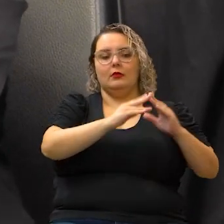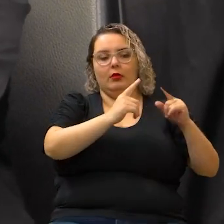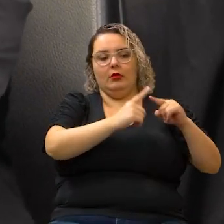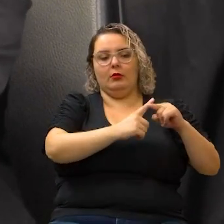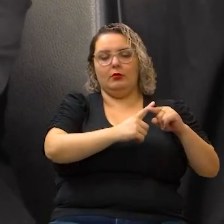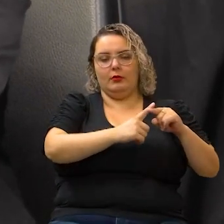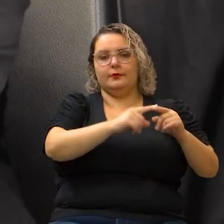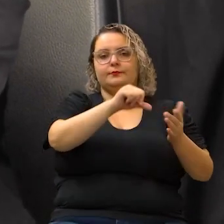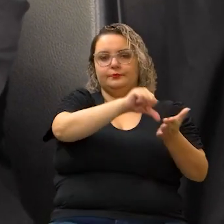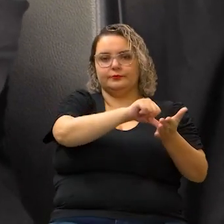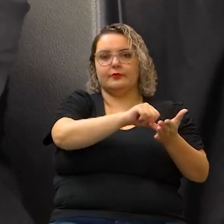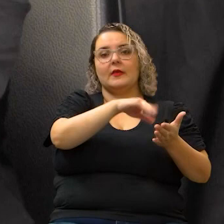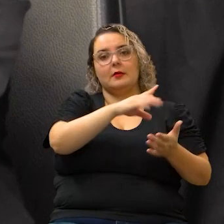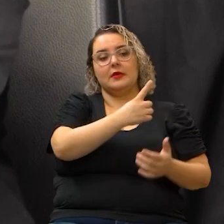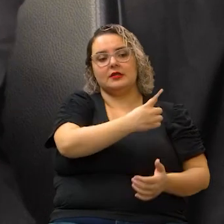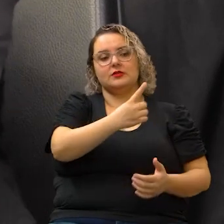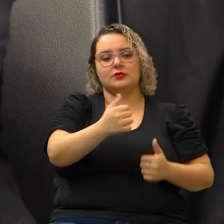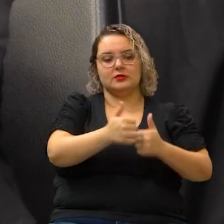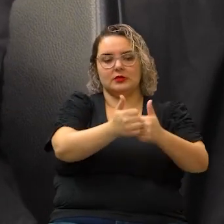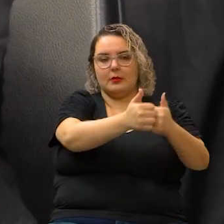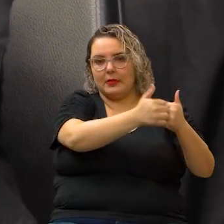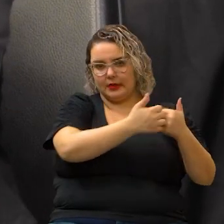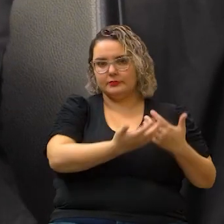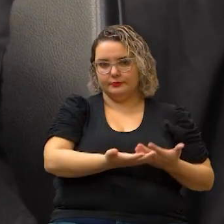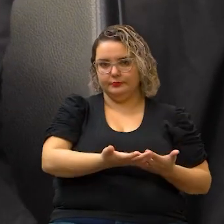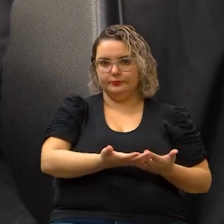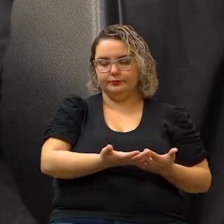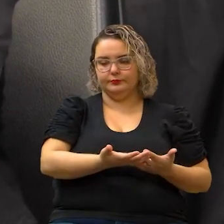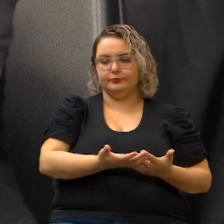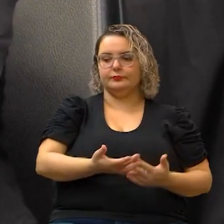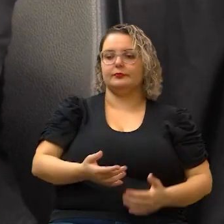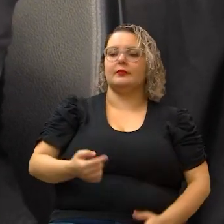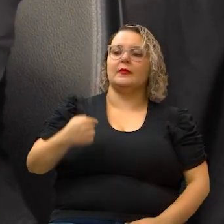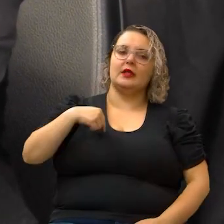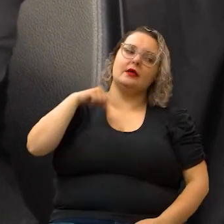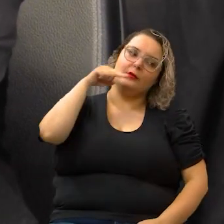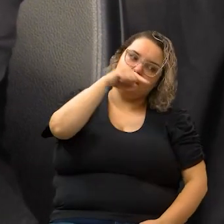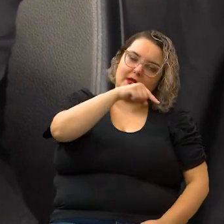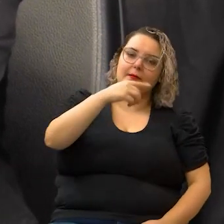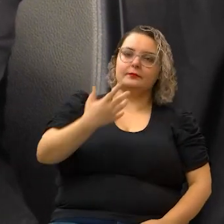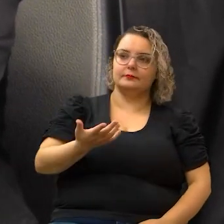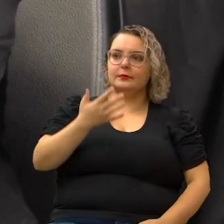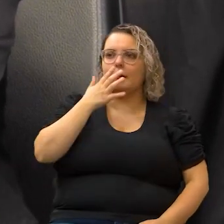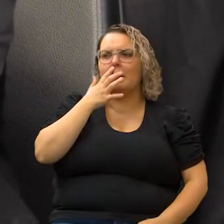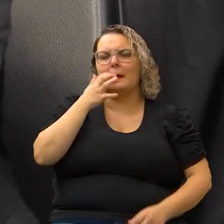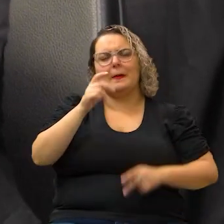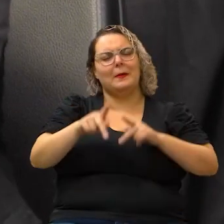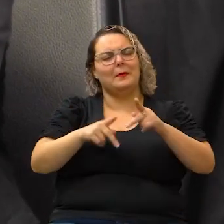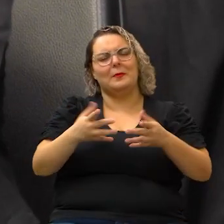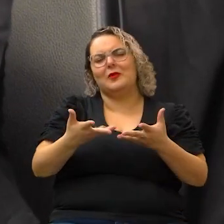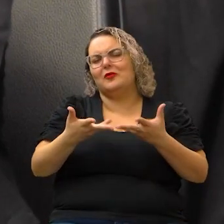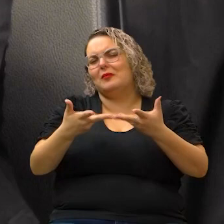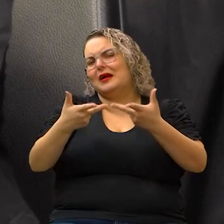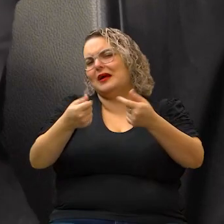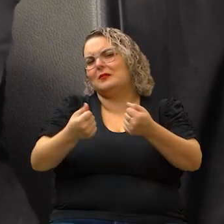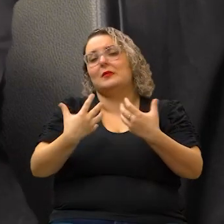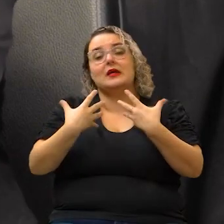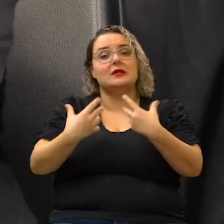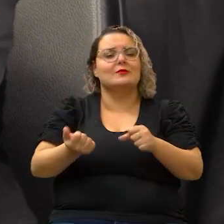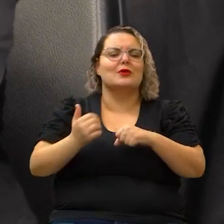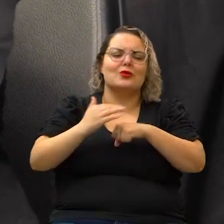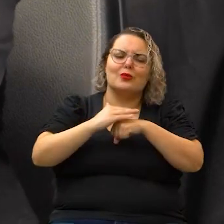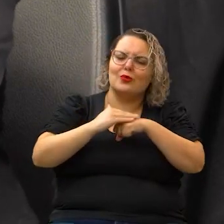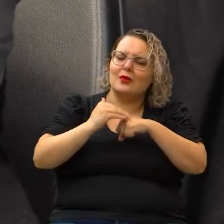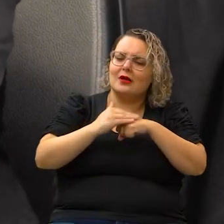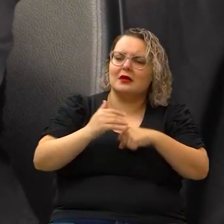sede mais 11 congregações ligadas a ela. Então hoje eu estou ali em Vila Padre Anchieta. Um povo maravilhoso, me